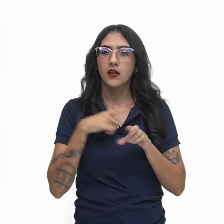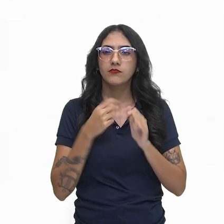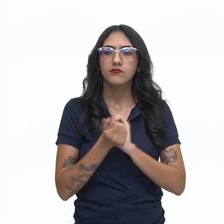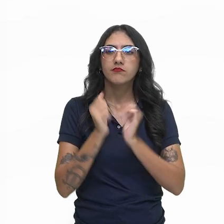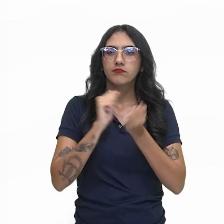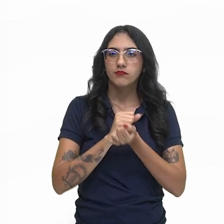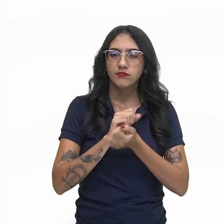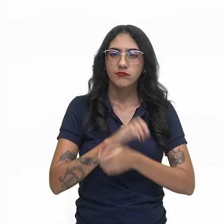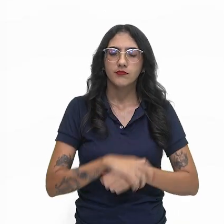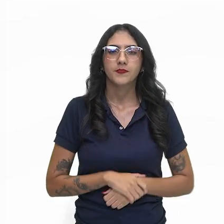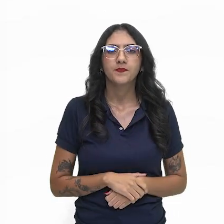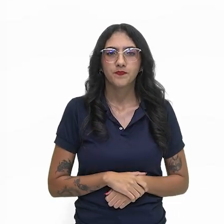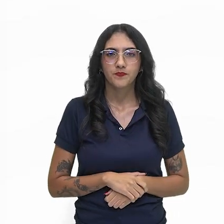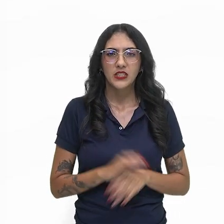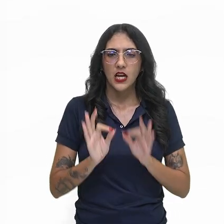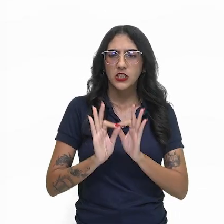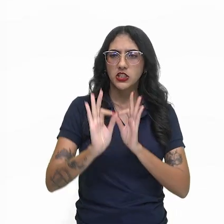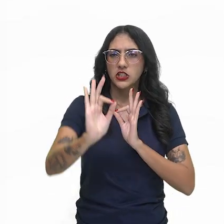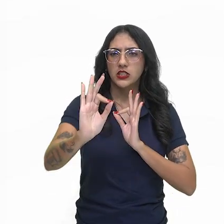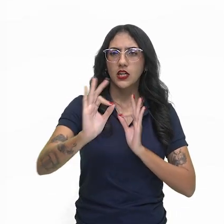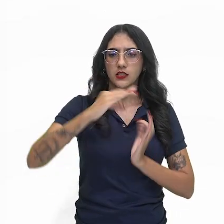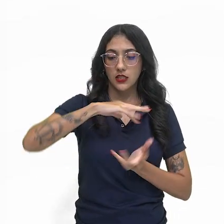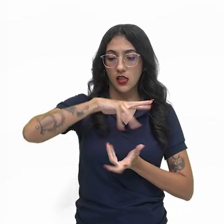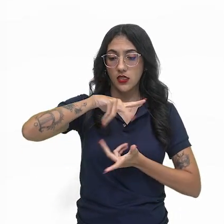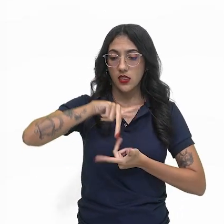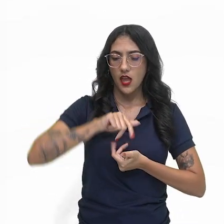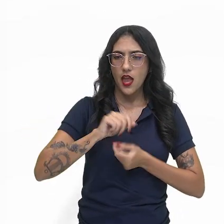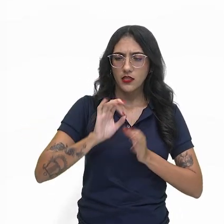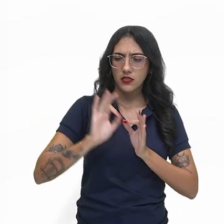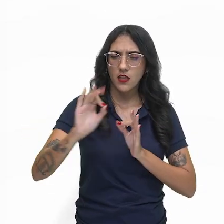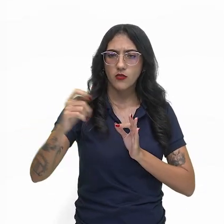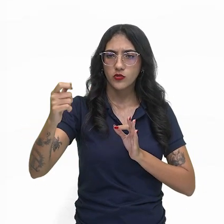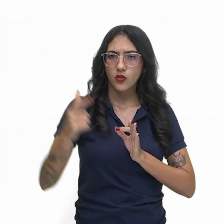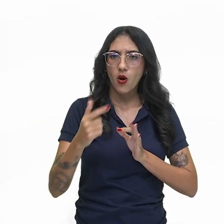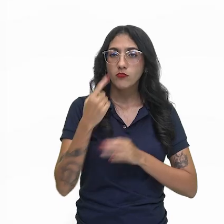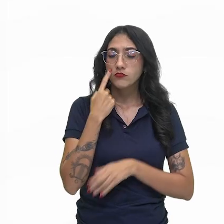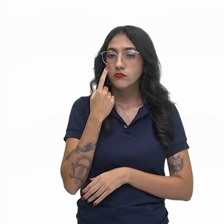3. Distância média da Terra até o Sol,